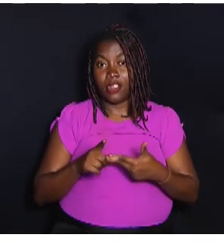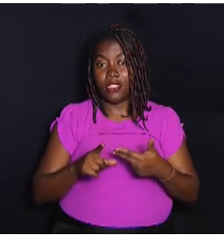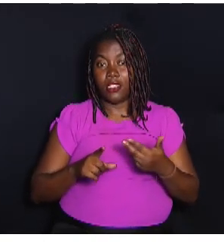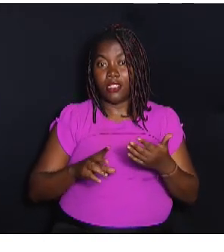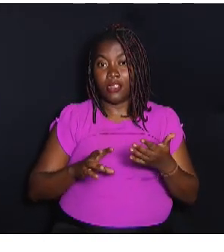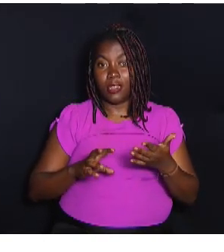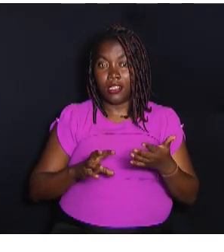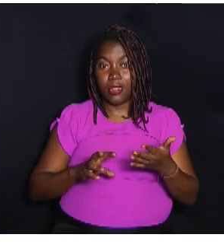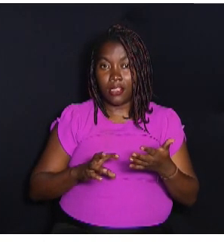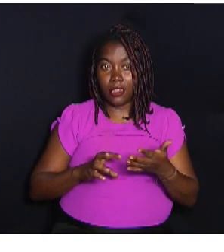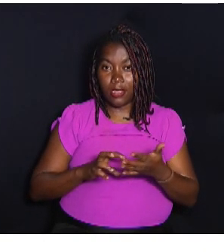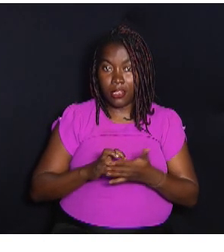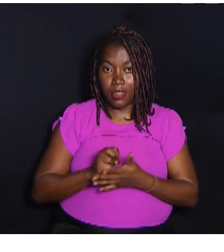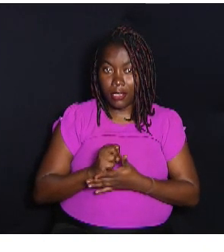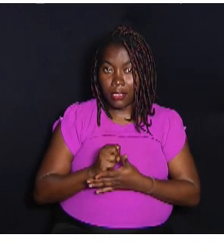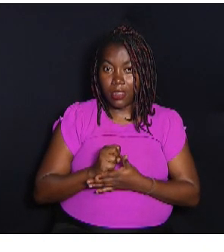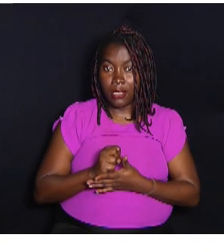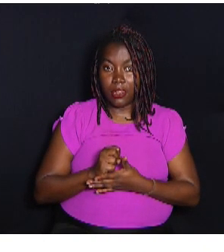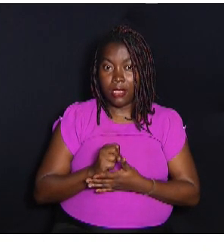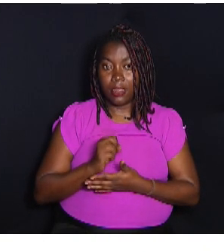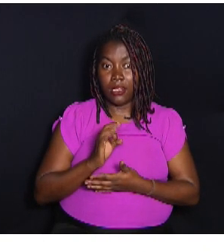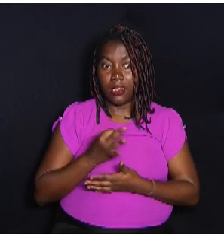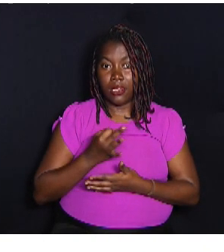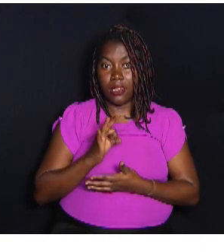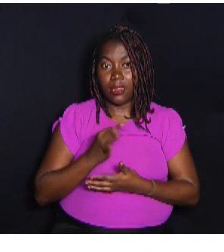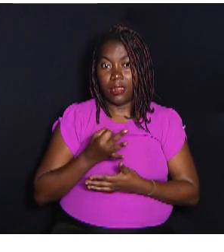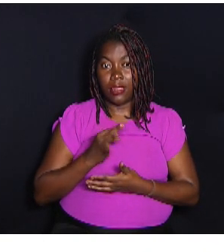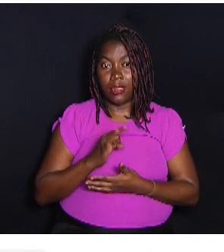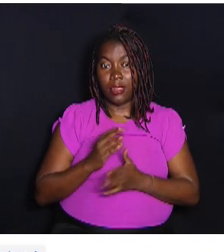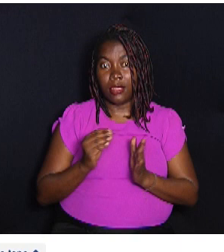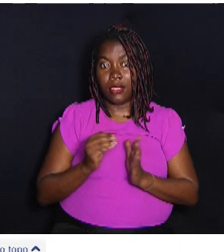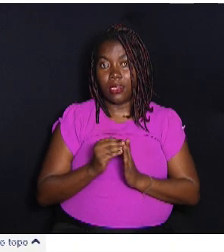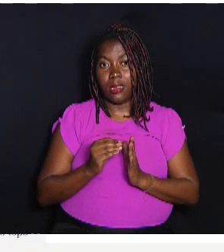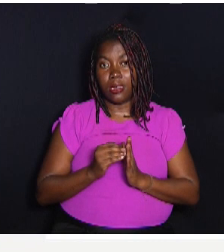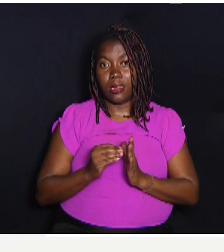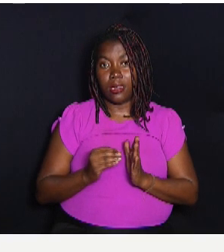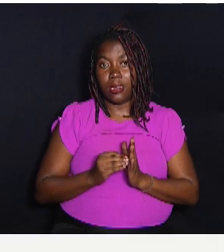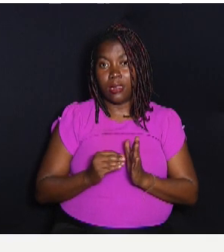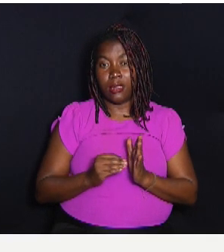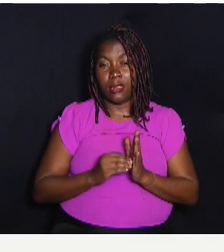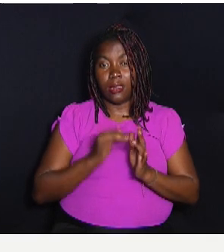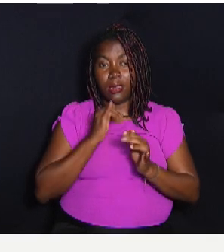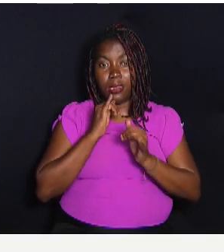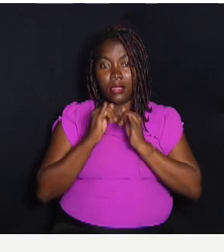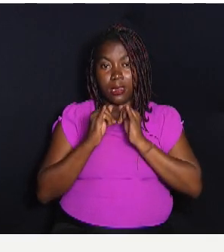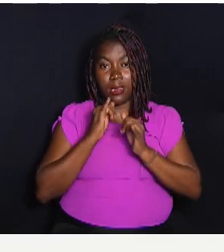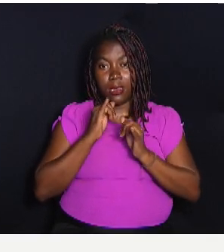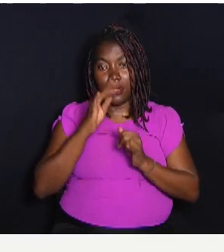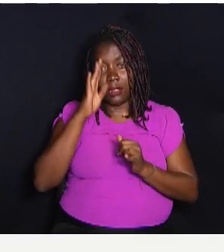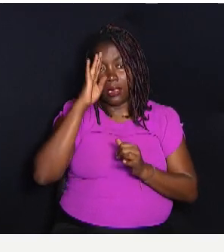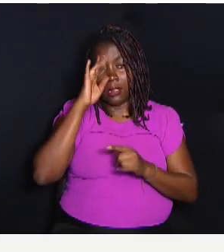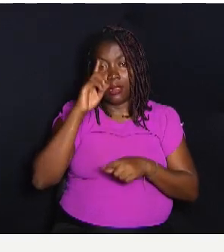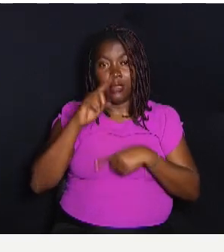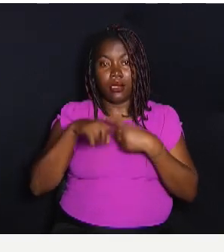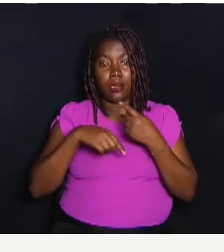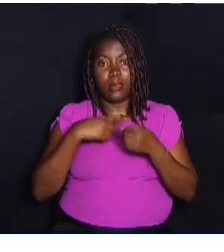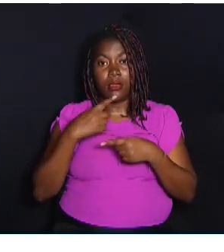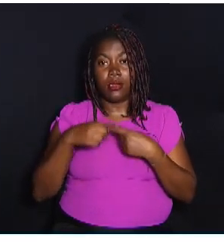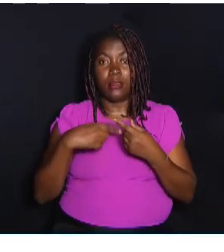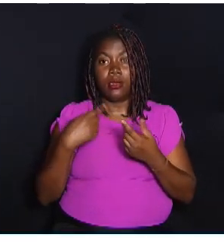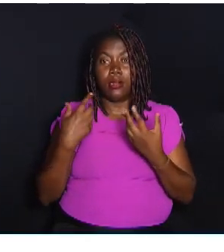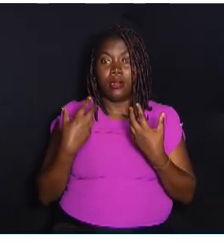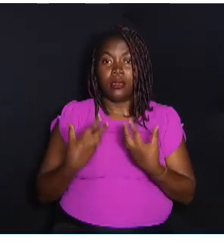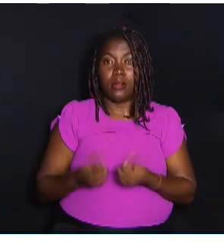um cadastro lá no nosso... nossa página, né? E colocar os dados principais lá para depois